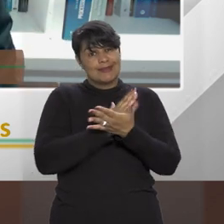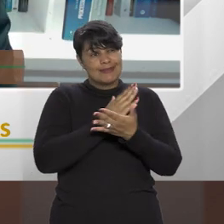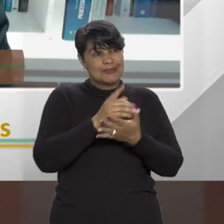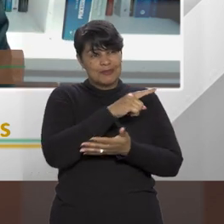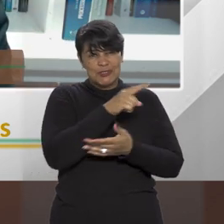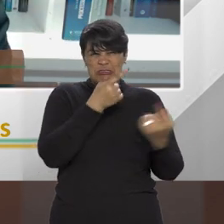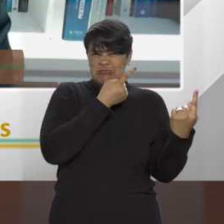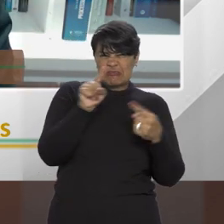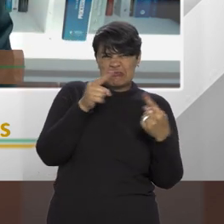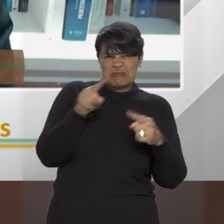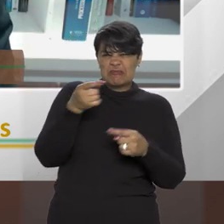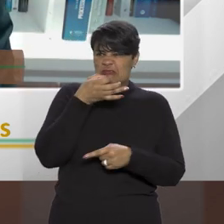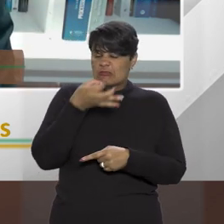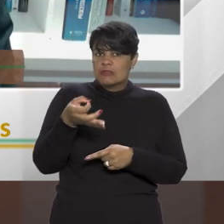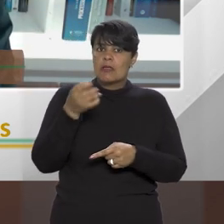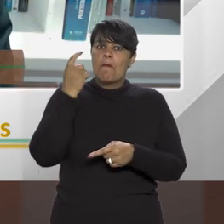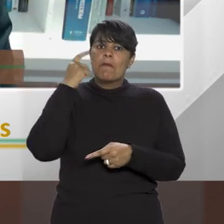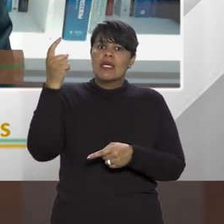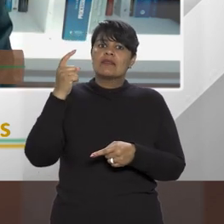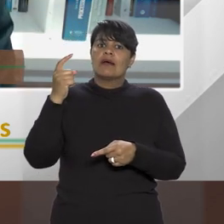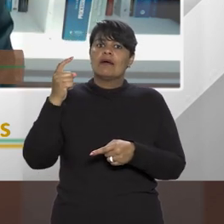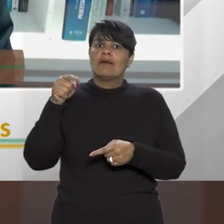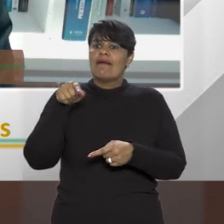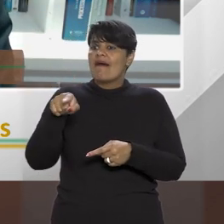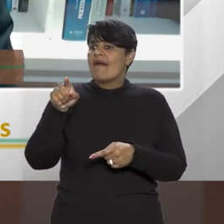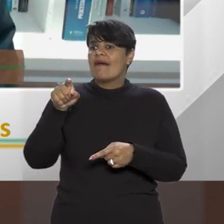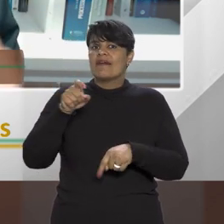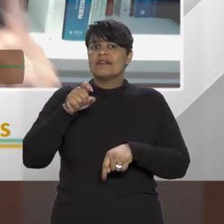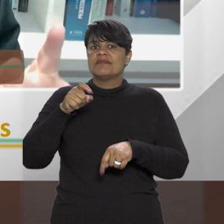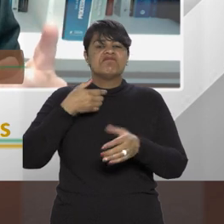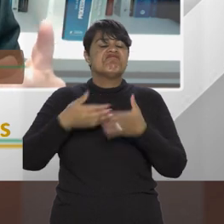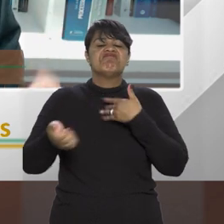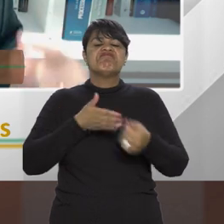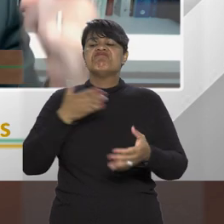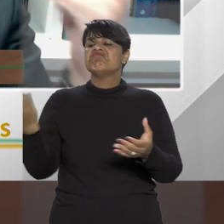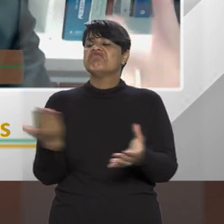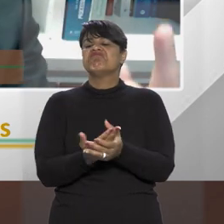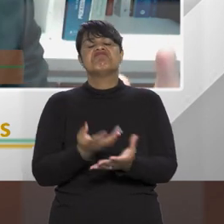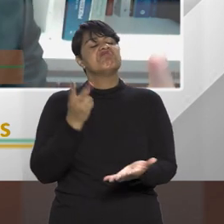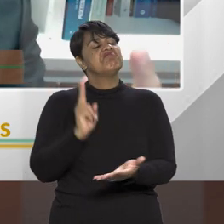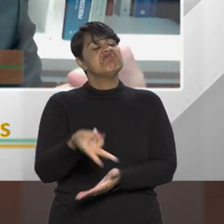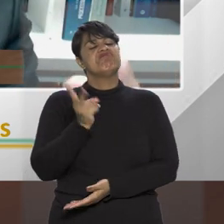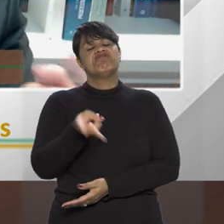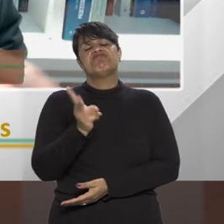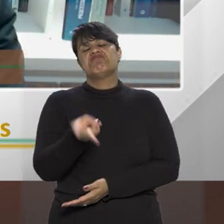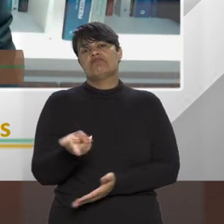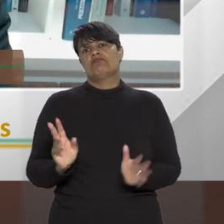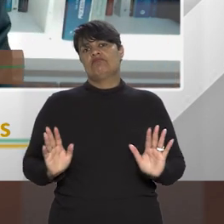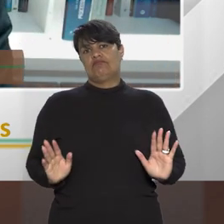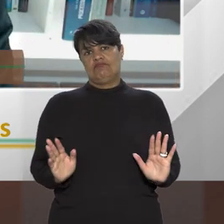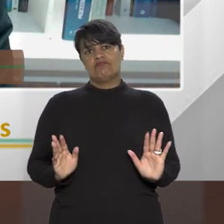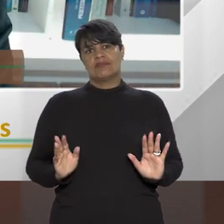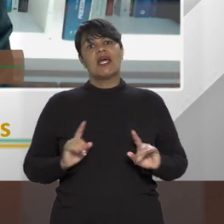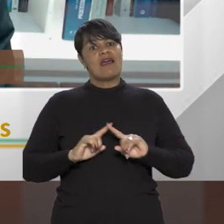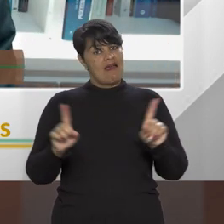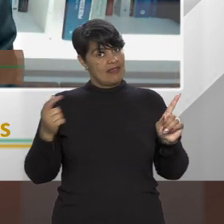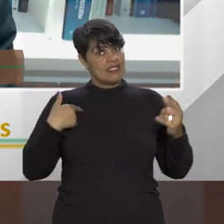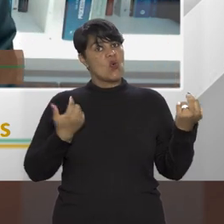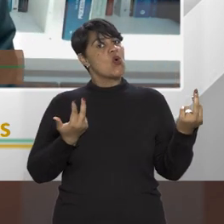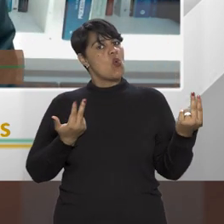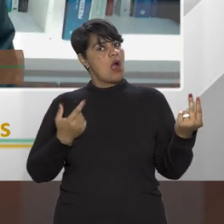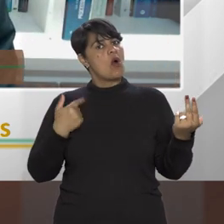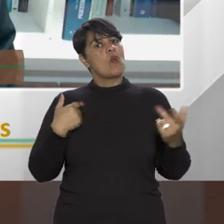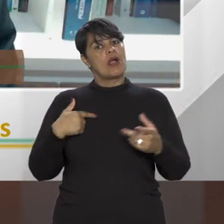né? Aqui também na minha graduação também era essa forma, né? Não é o que fazer, é qual ação ajuizar. A resposta era essa, né? Quando a